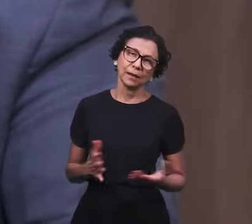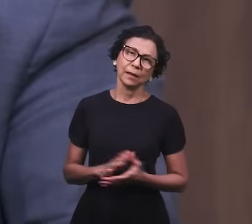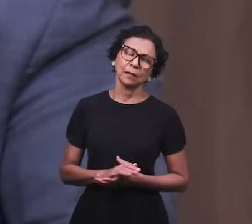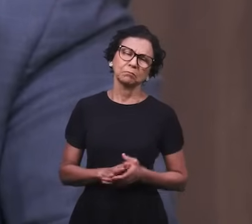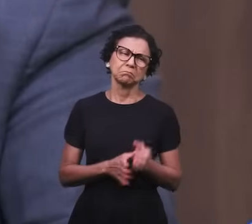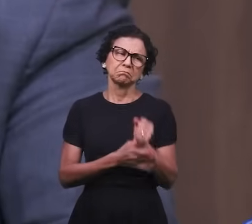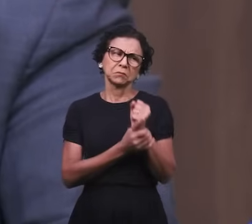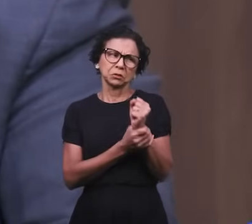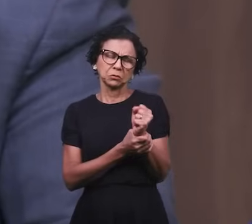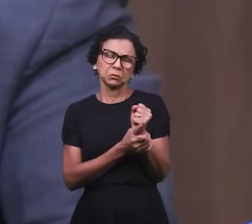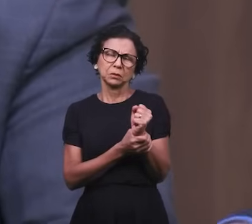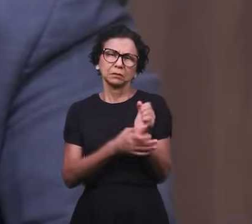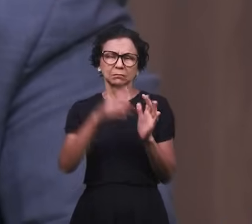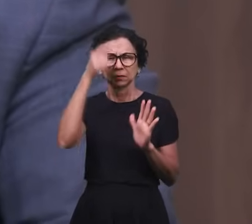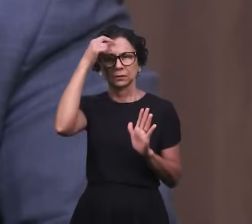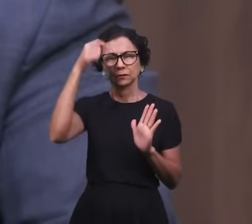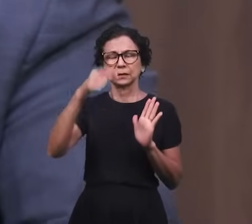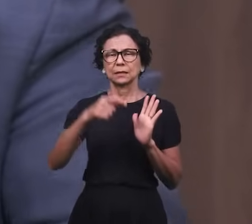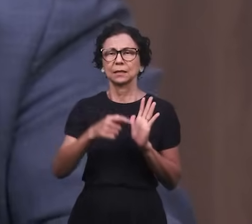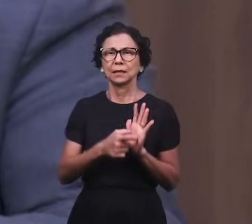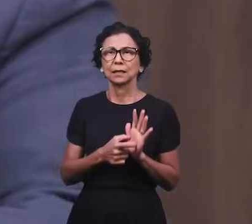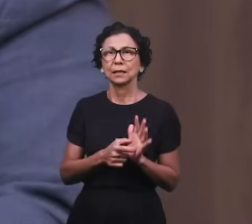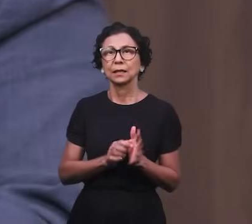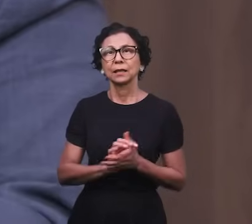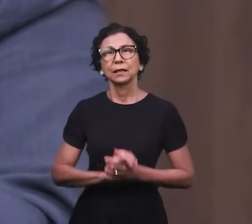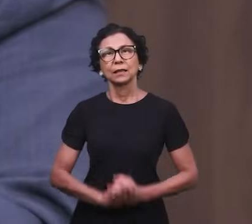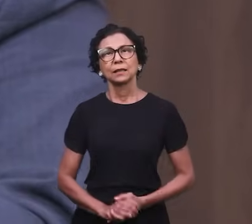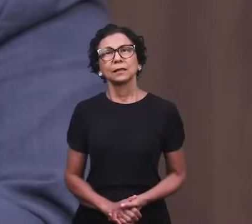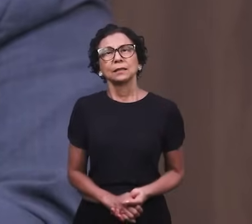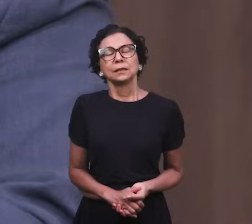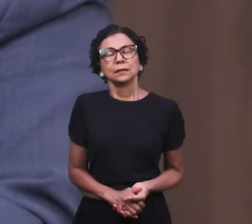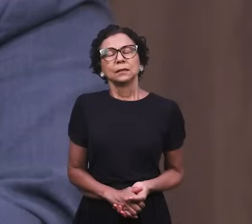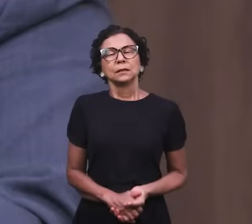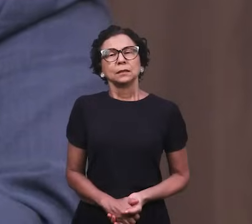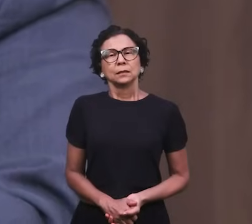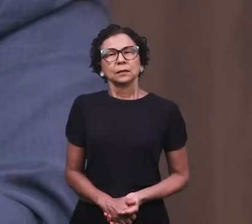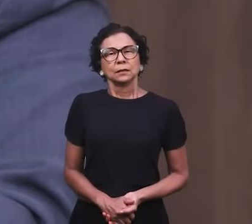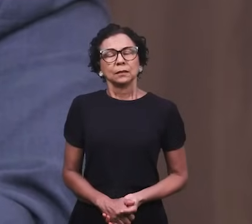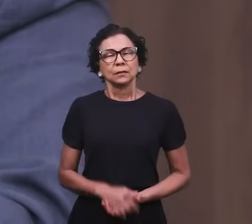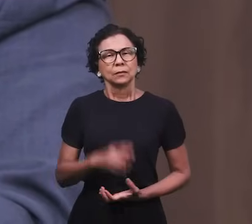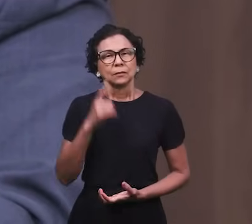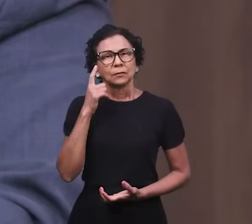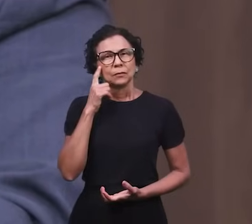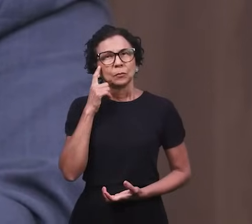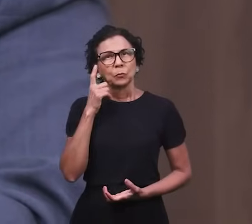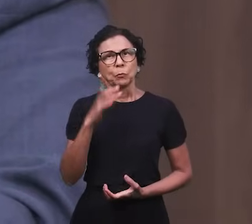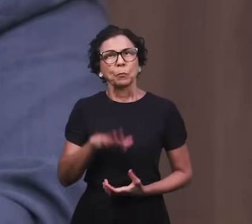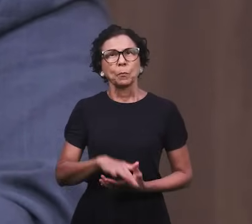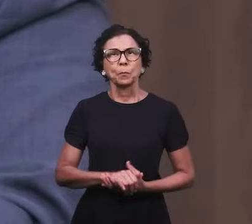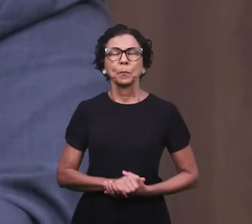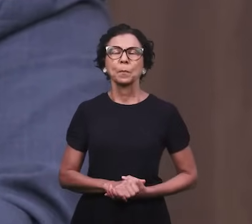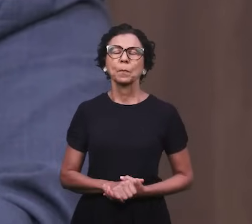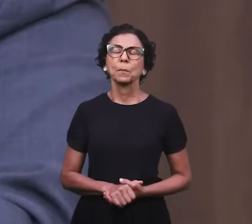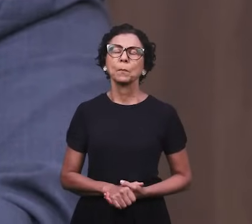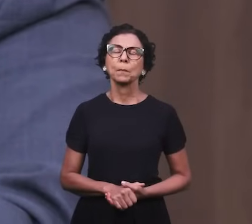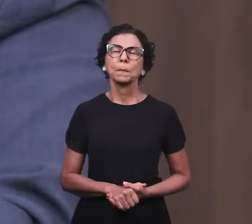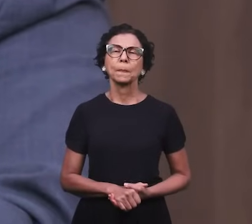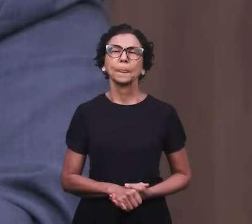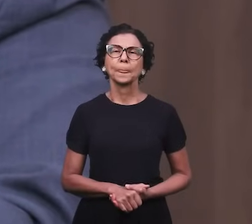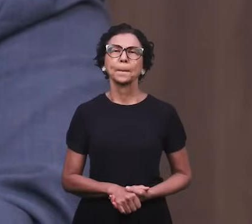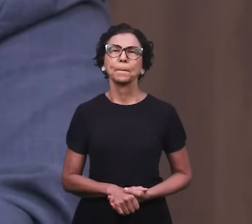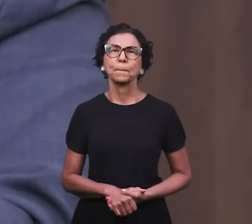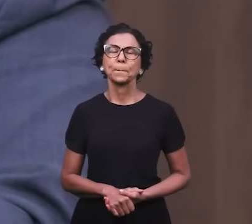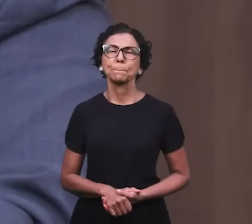artificial, ela é segura? Nós temos N coisas que a gente pode falar sobre segurança. A segurança cibernética